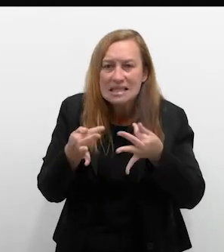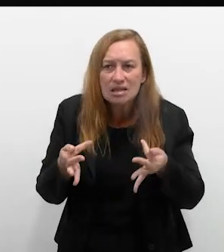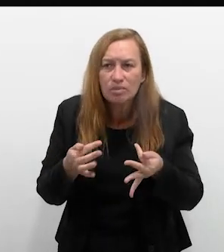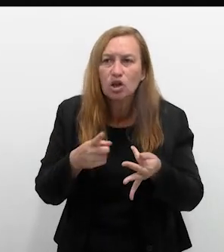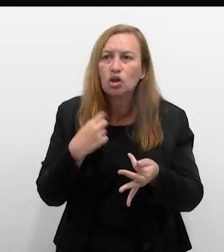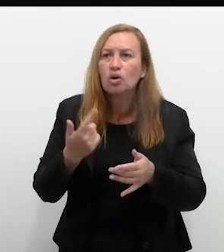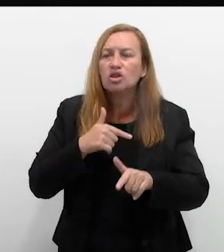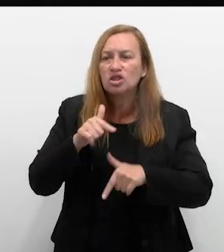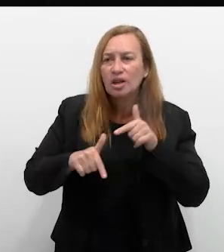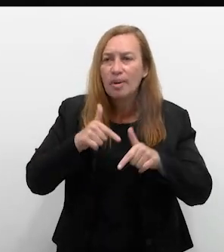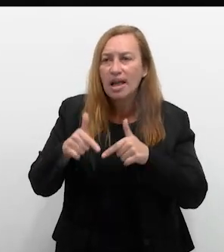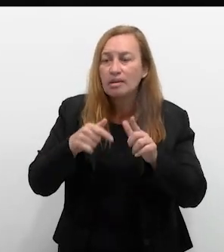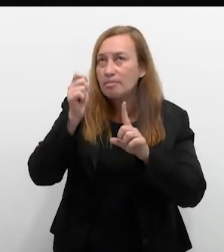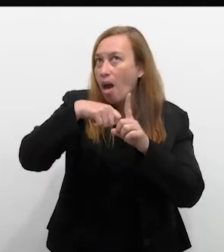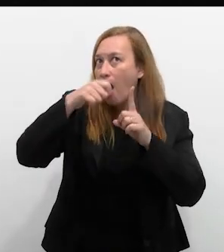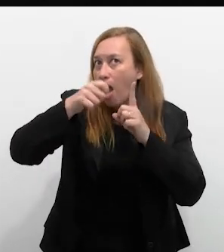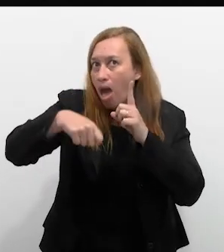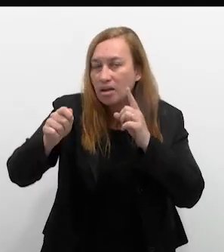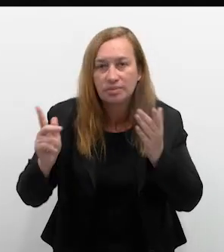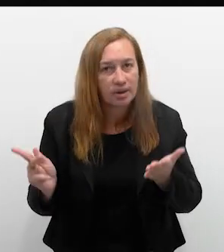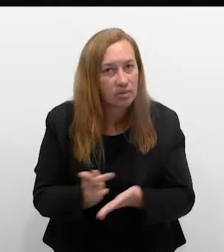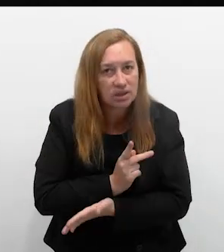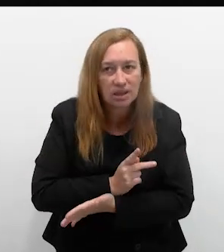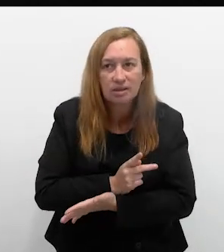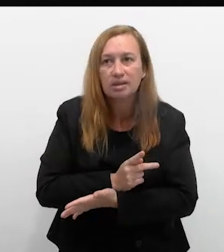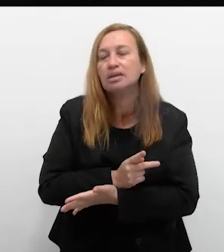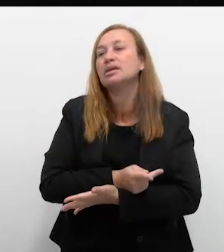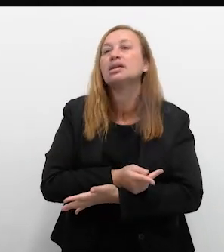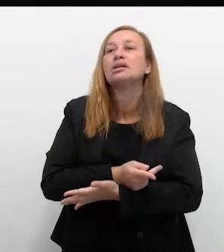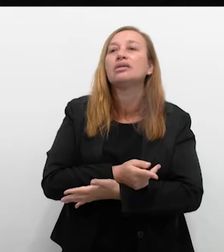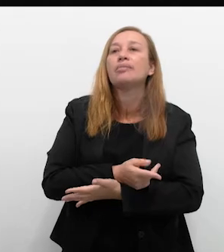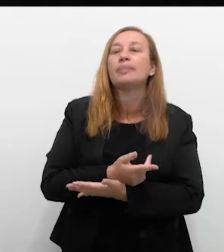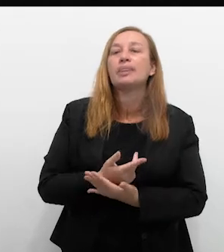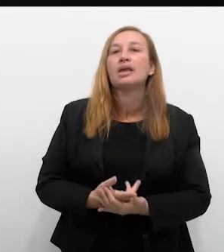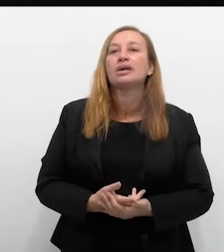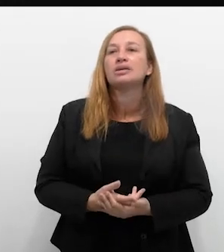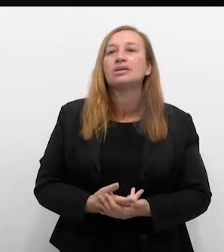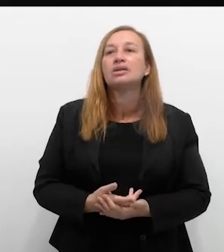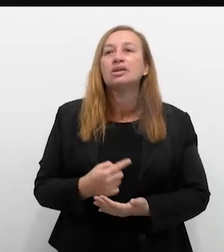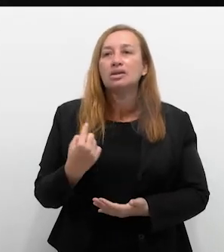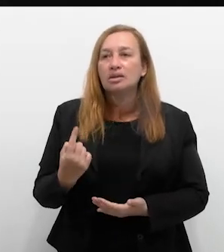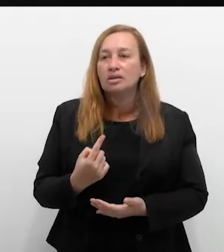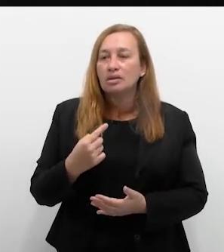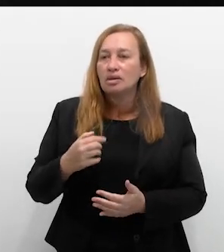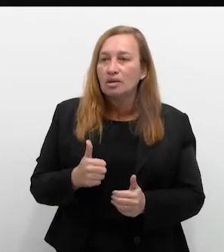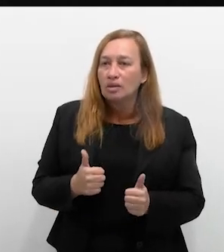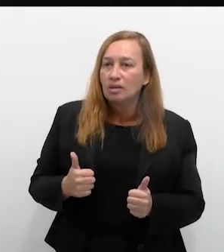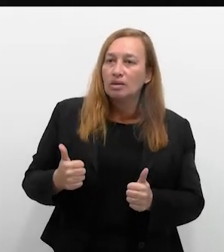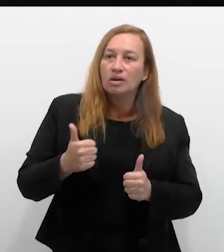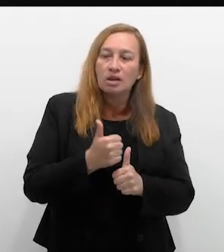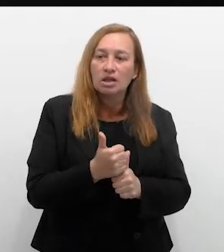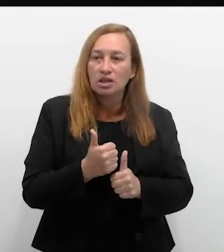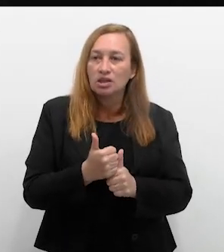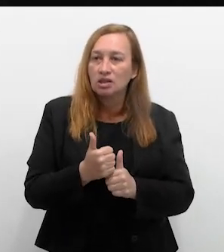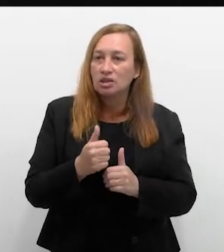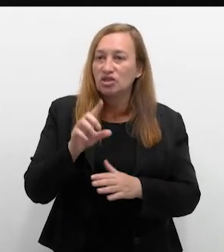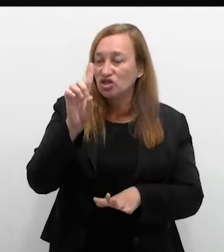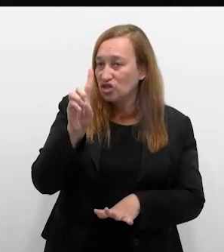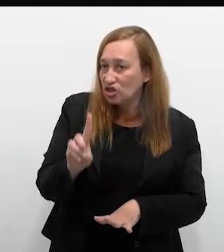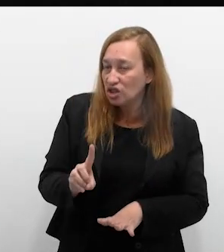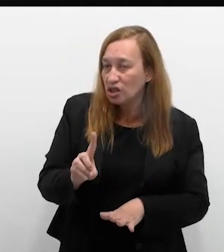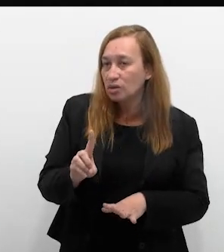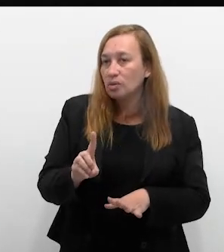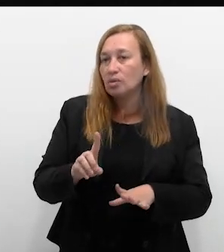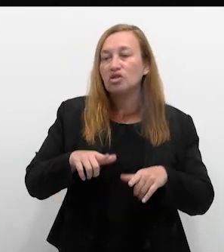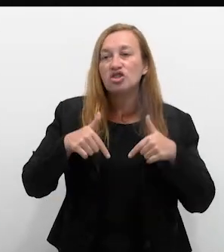trabalho menor, né? Todos nós trabalhamos meses para que aquilo aconteça, né? E a gente que ocupa a função de dirigir